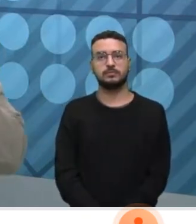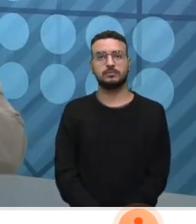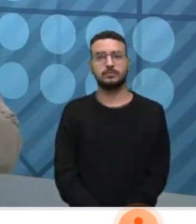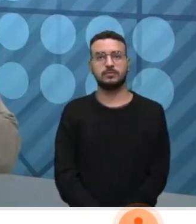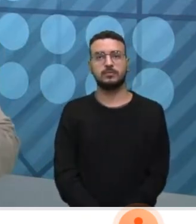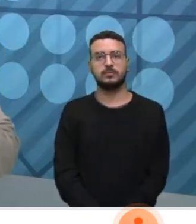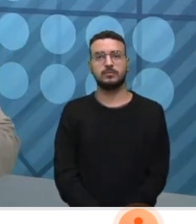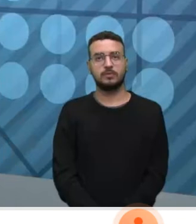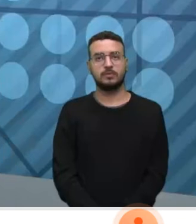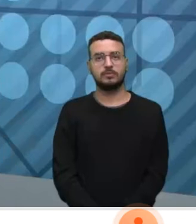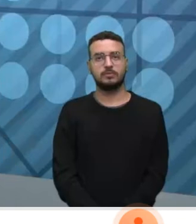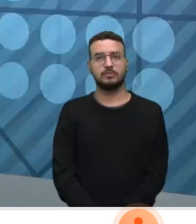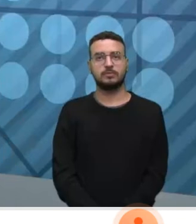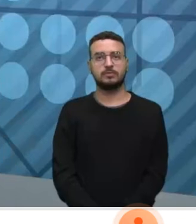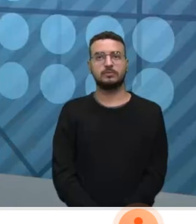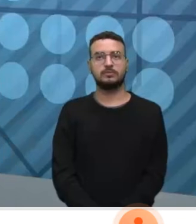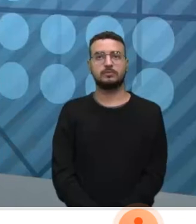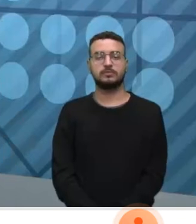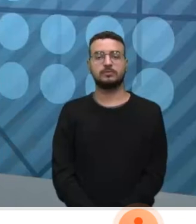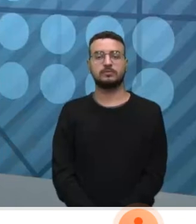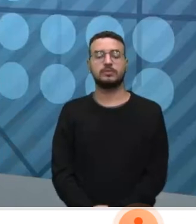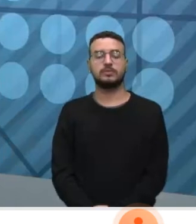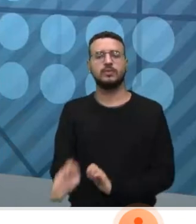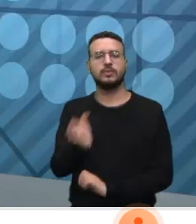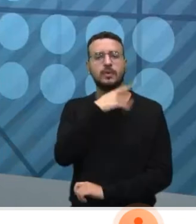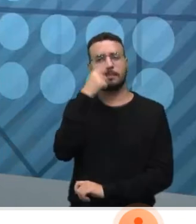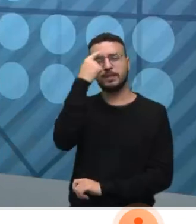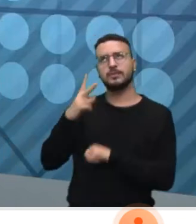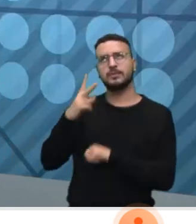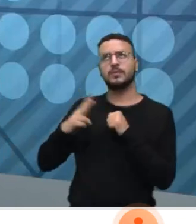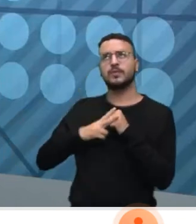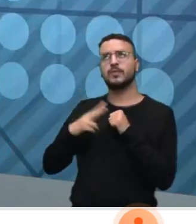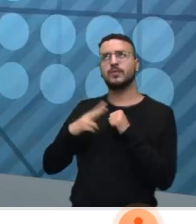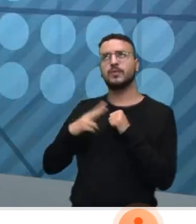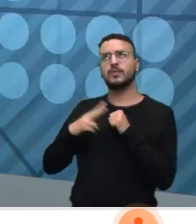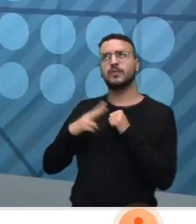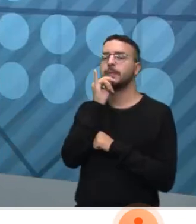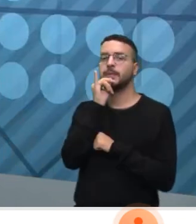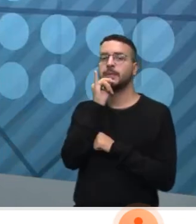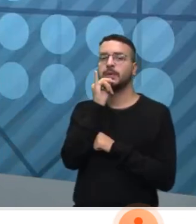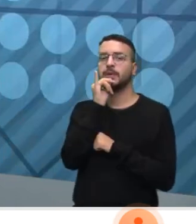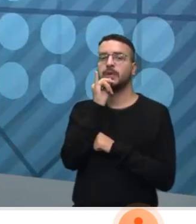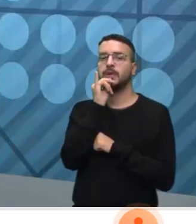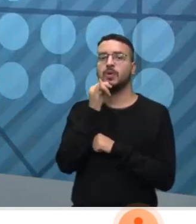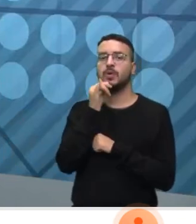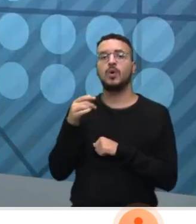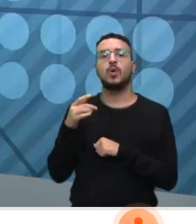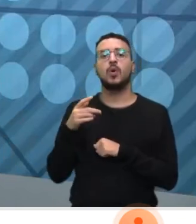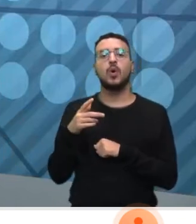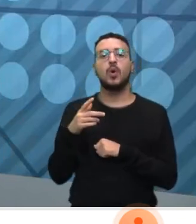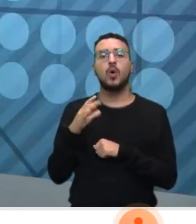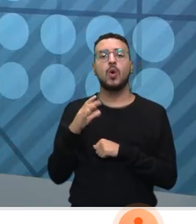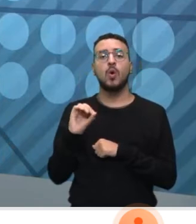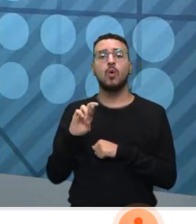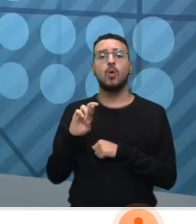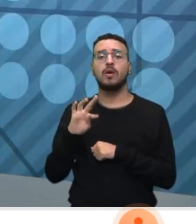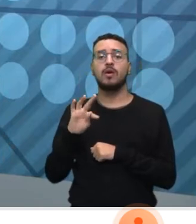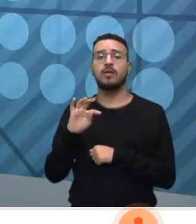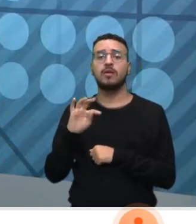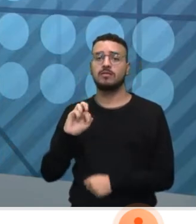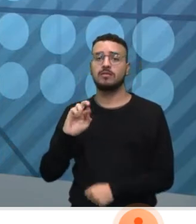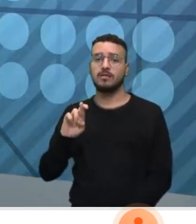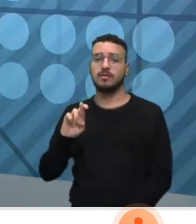ou estar limpo. Vamos pensar no verbo manual cortar. Então, como que a gente